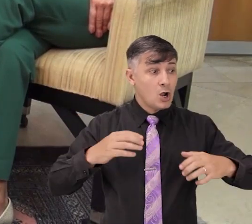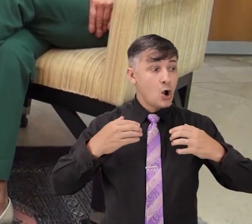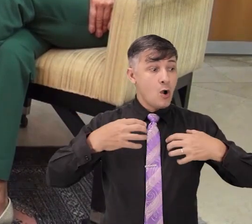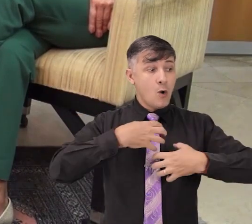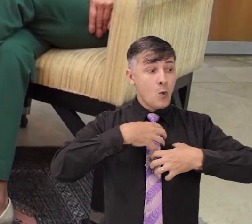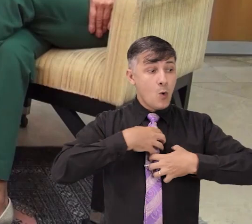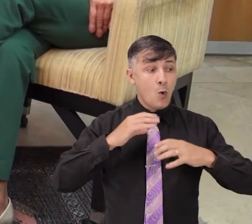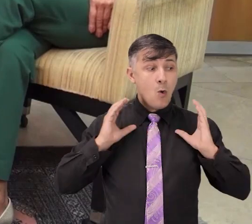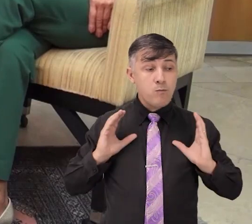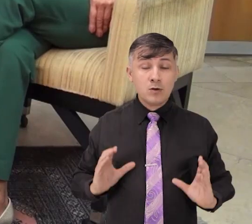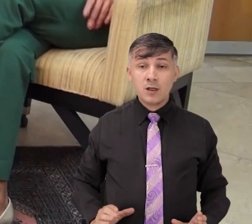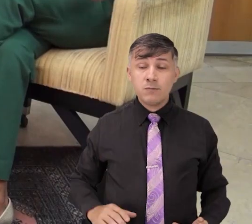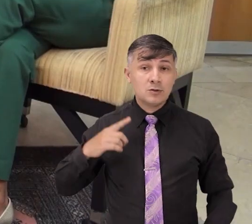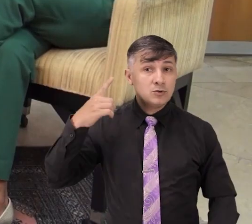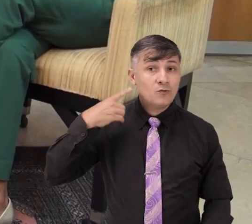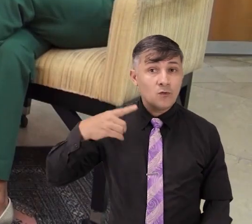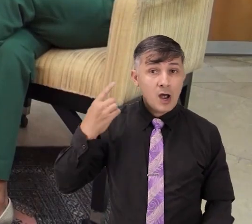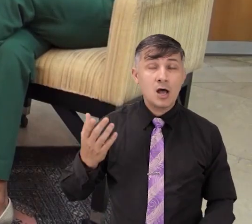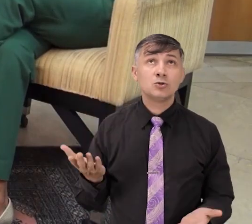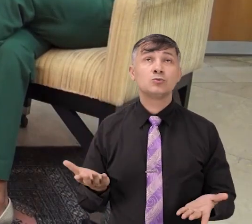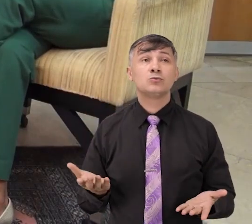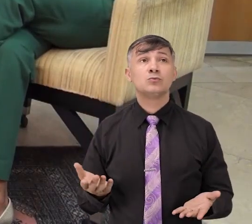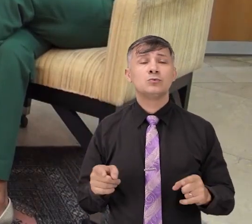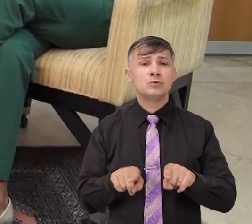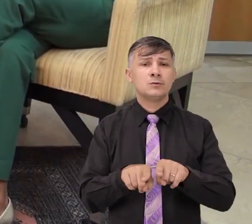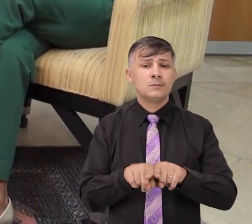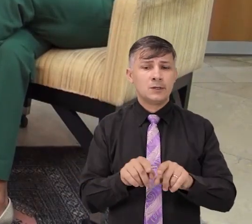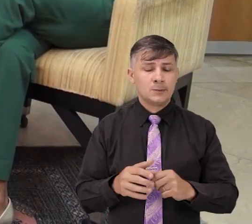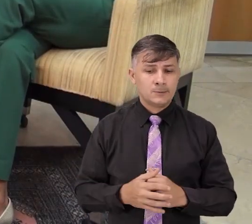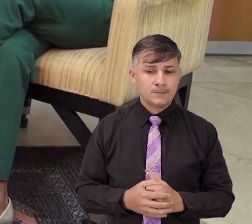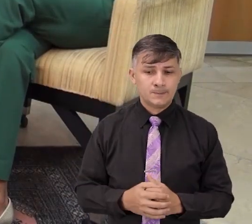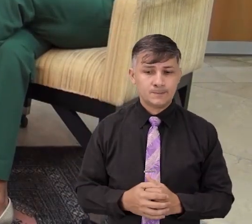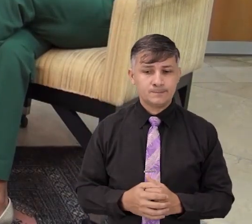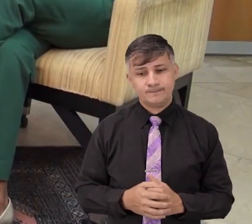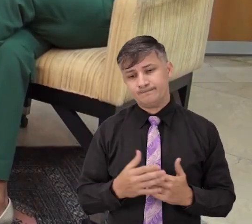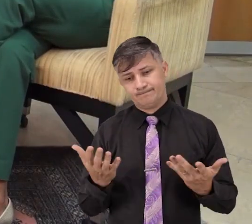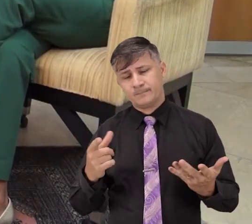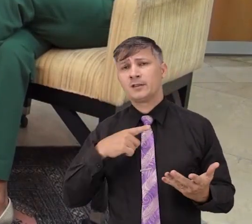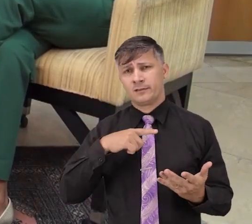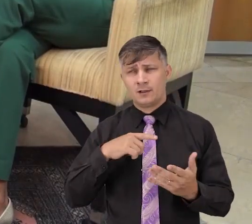que, né, enfim, isso existe em qualquer lugar.